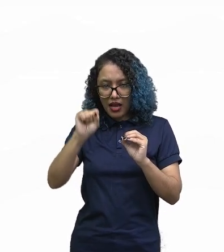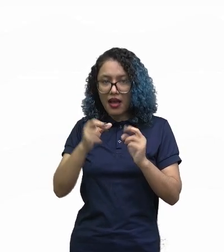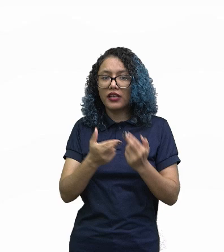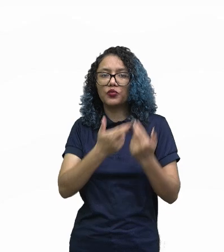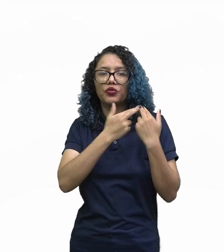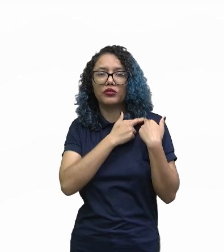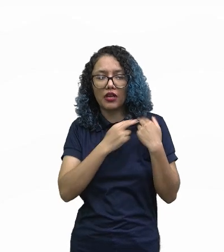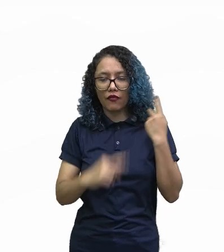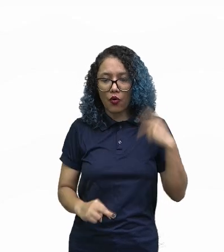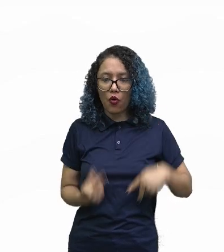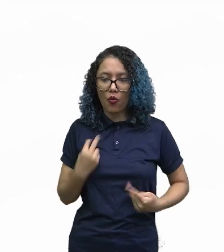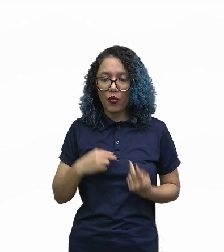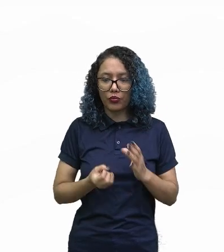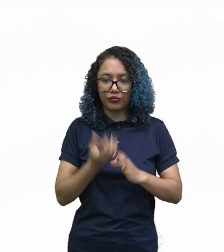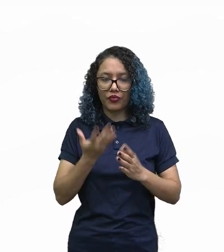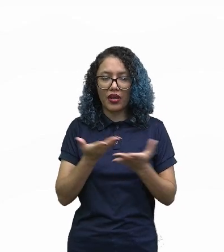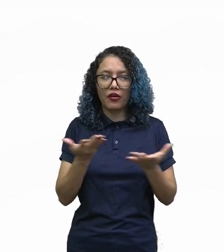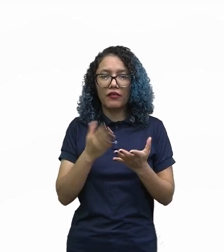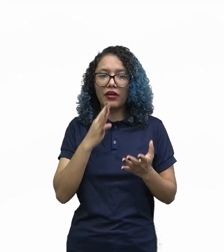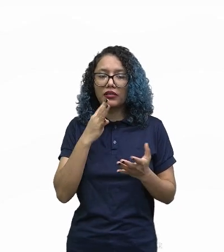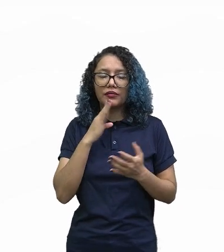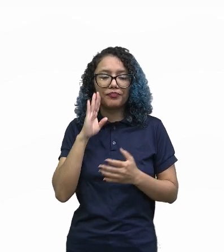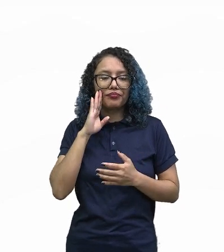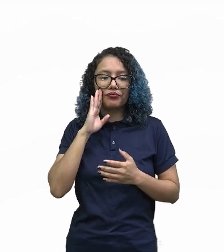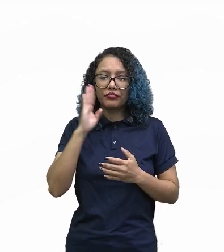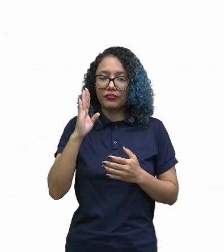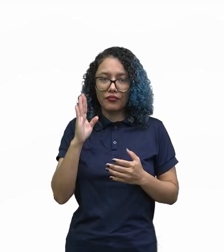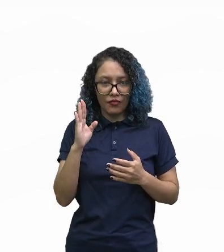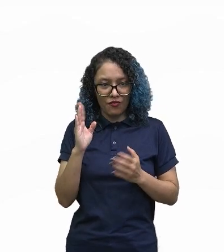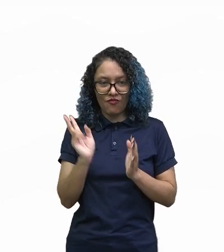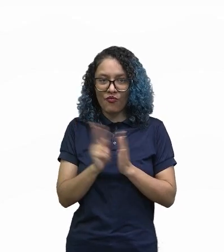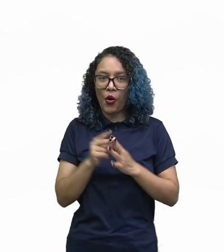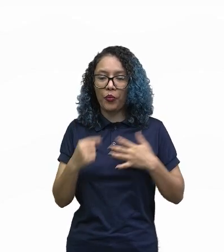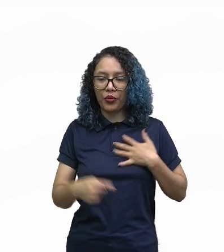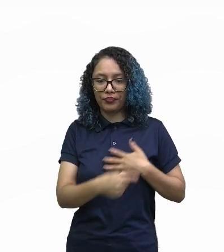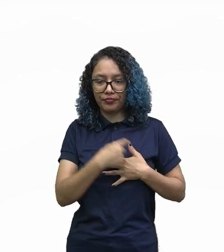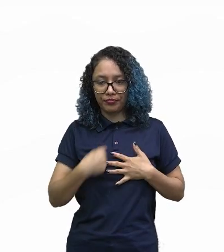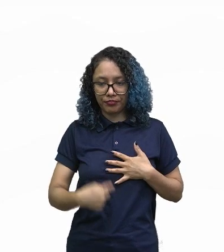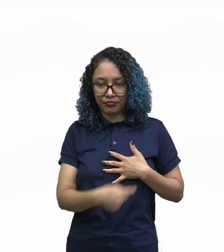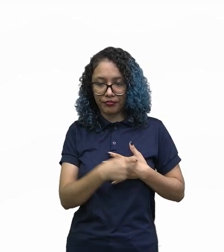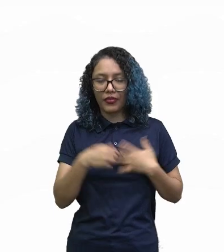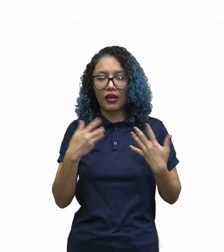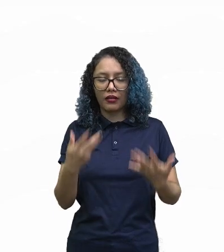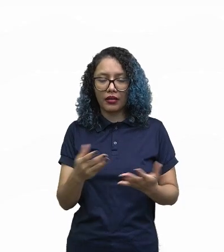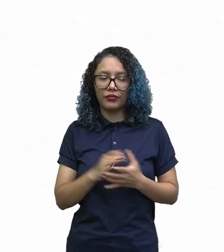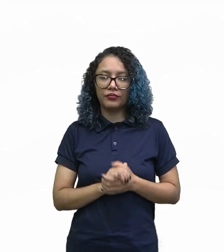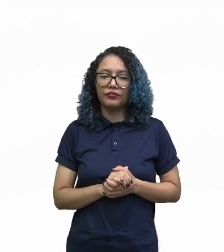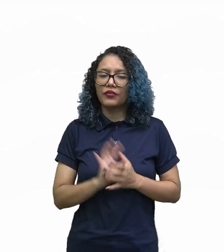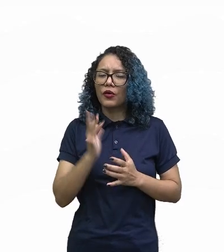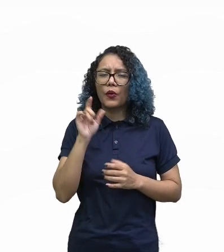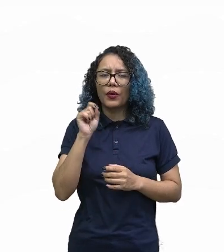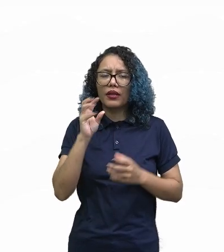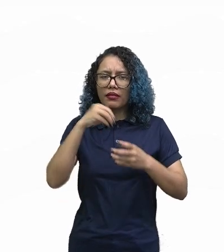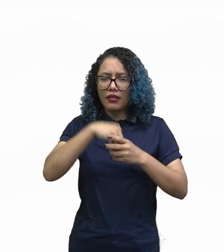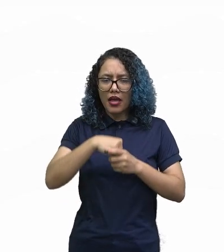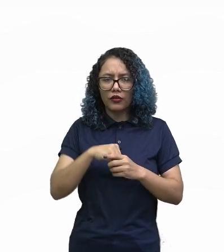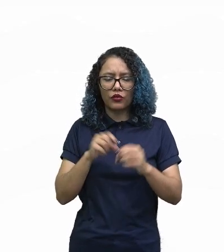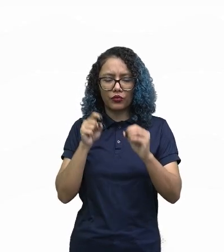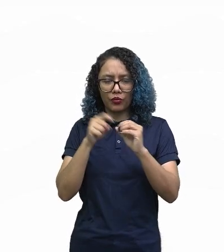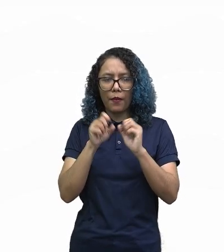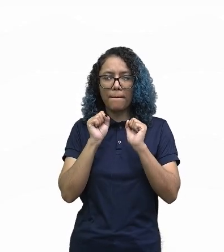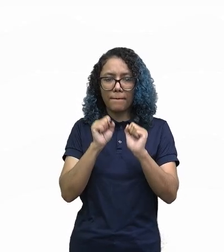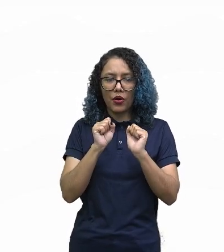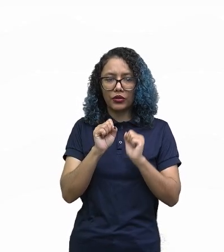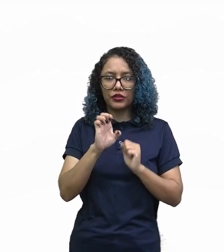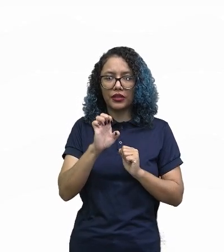E a gente vai conhecer as principais glândulas relacionadas a esse sistema. Então, o que acontece? Essas glândulas, elas podem ser